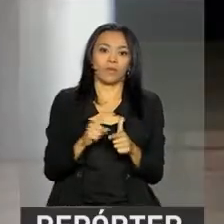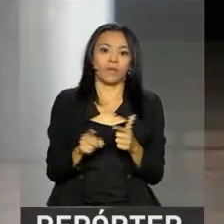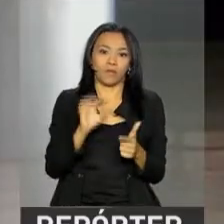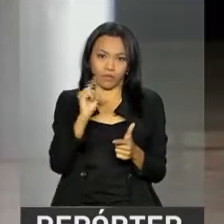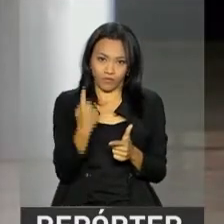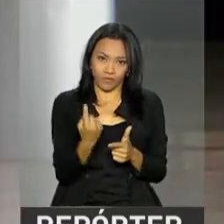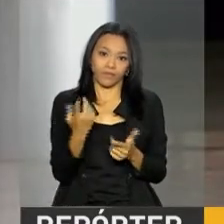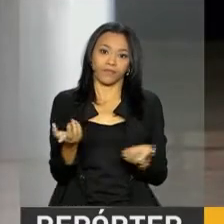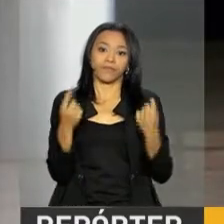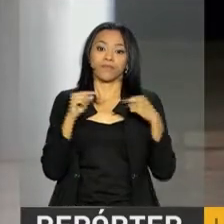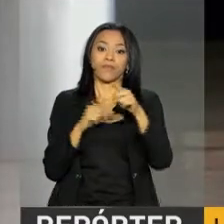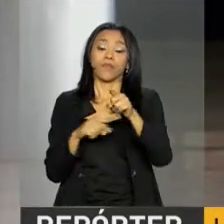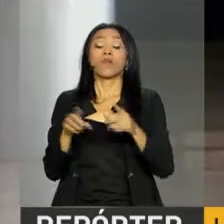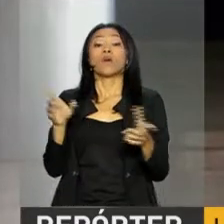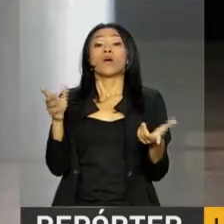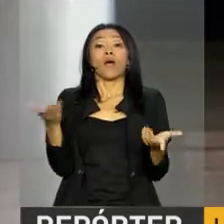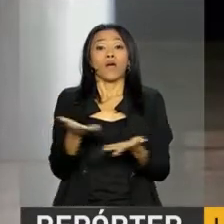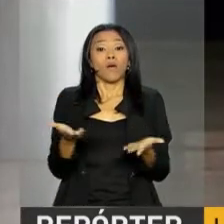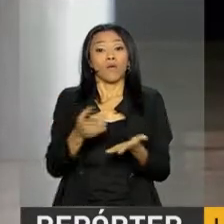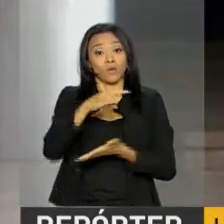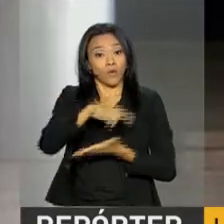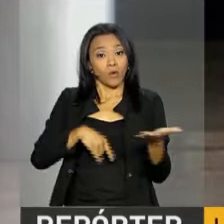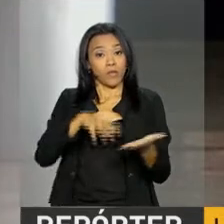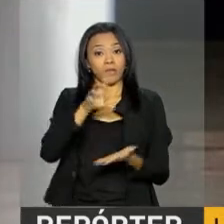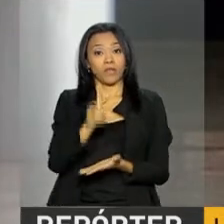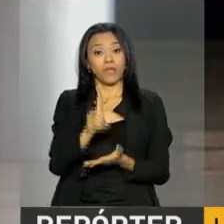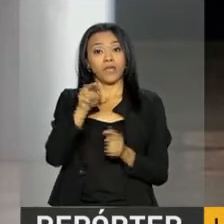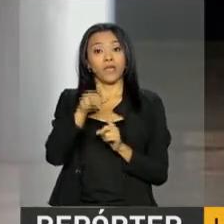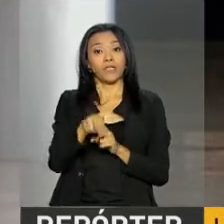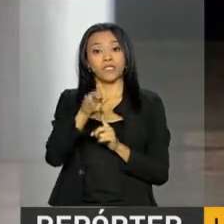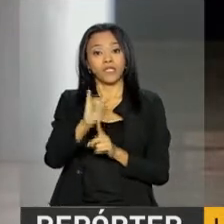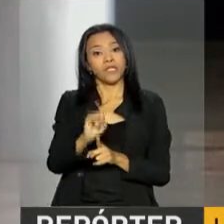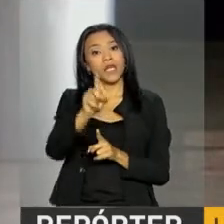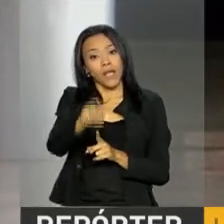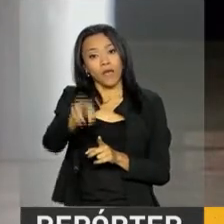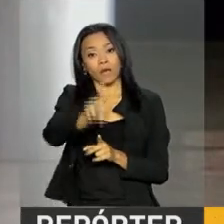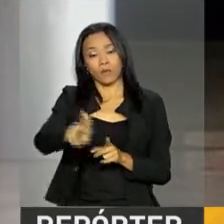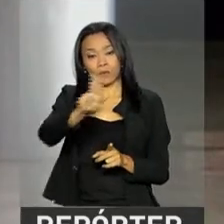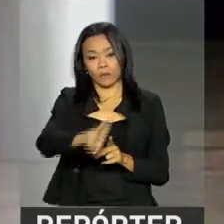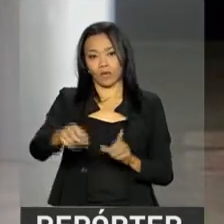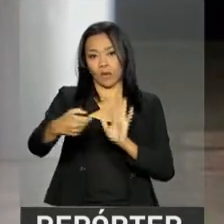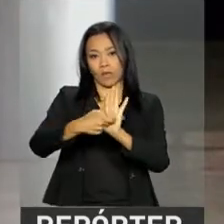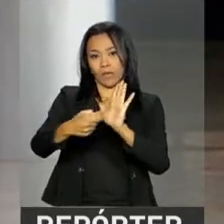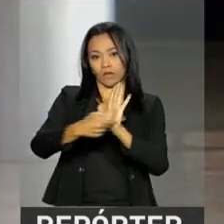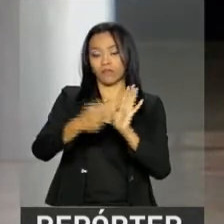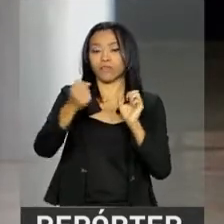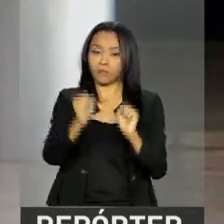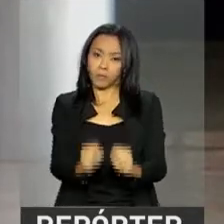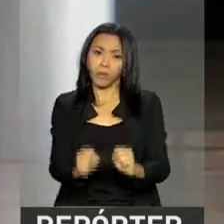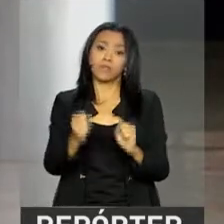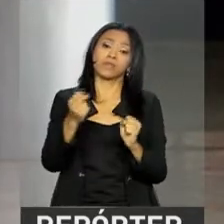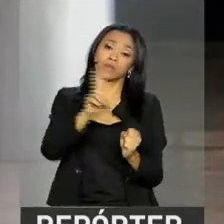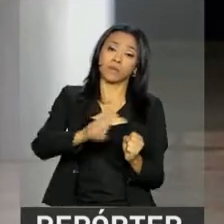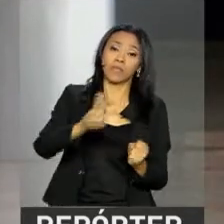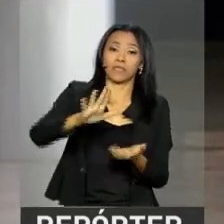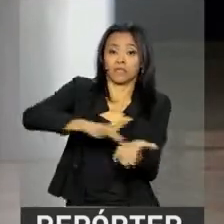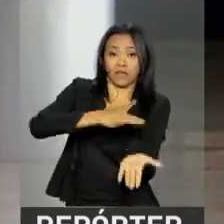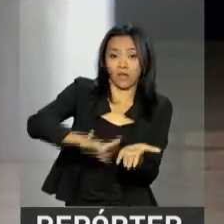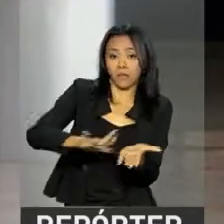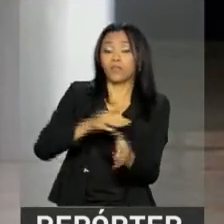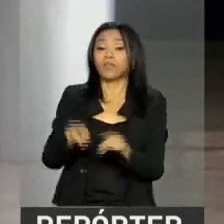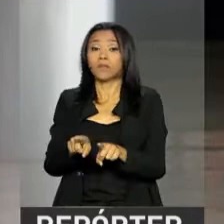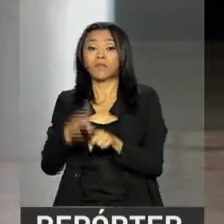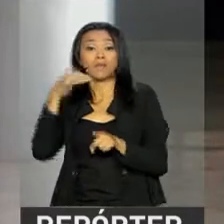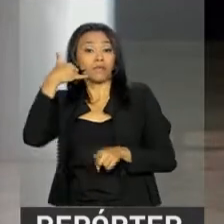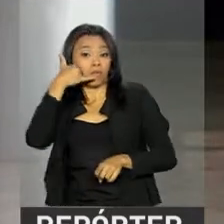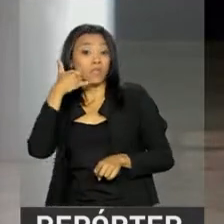digital o dn vai ser gerado a partir de um aplicativo para tablets e smartphones o aplicativo está